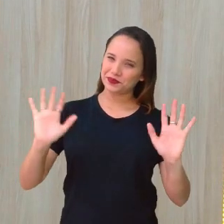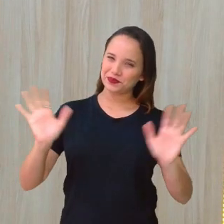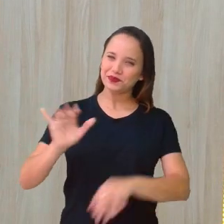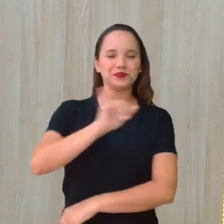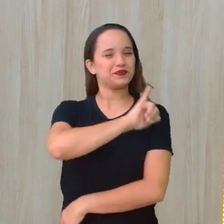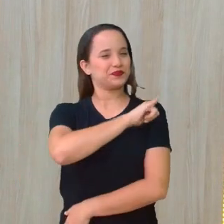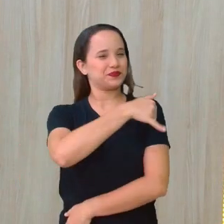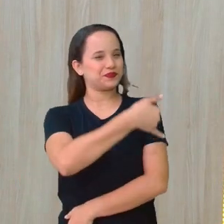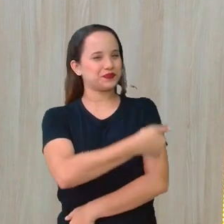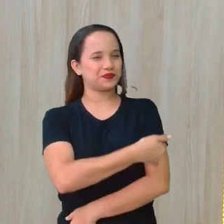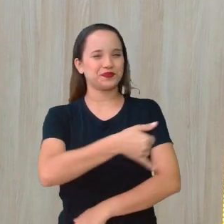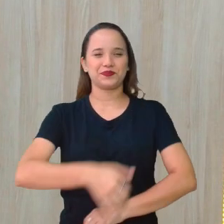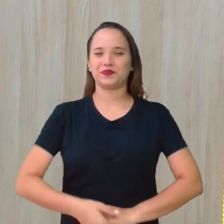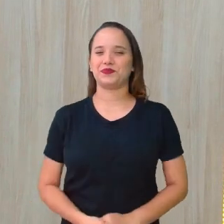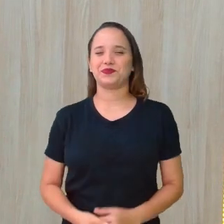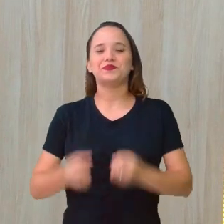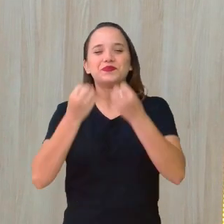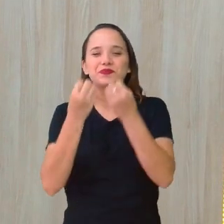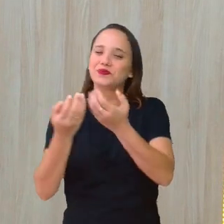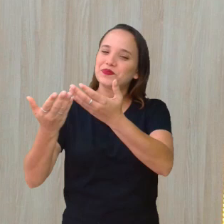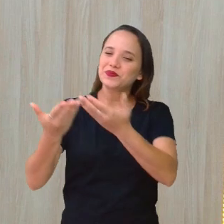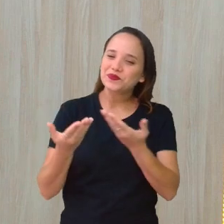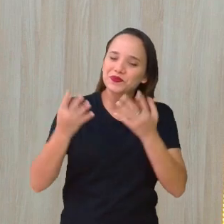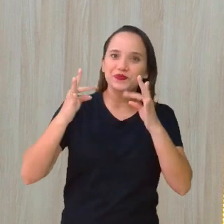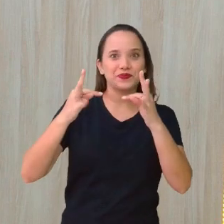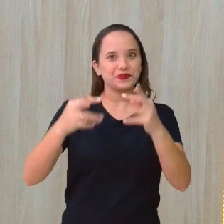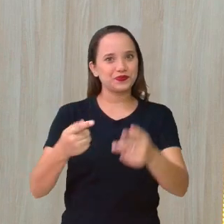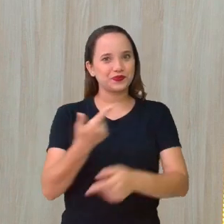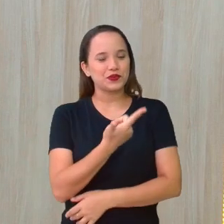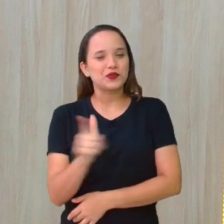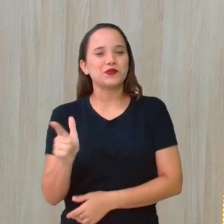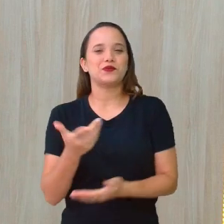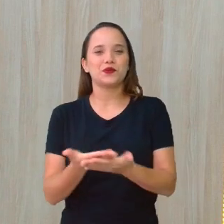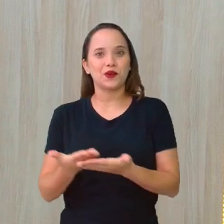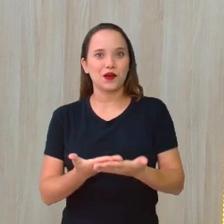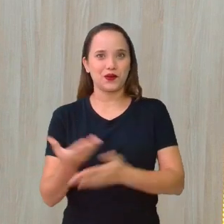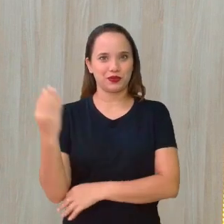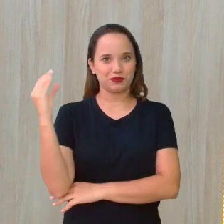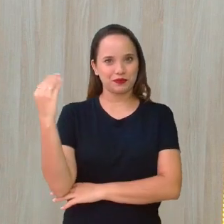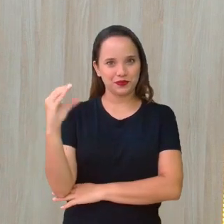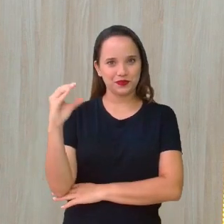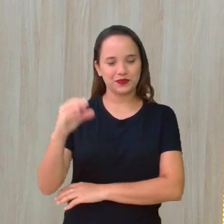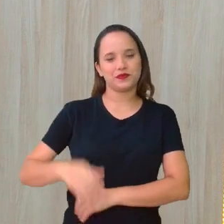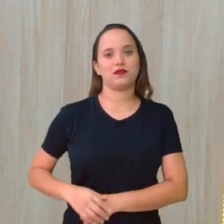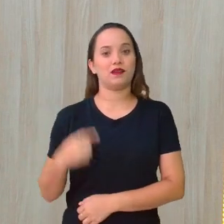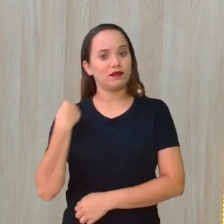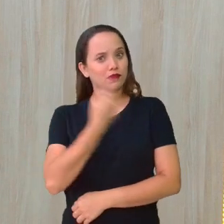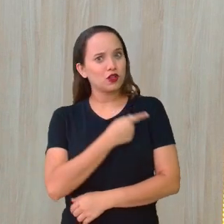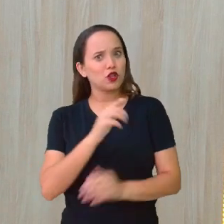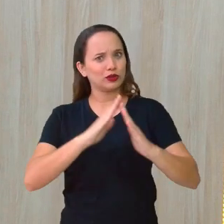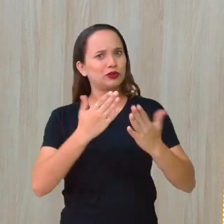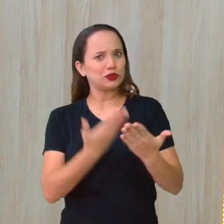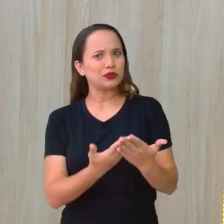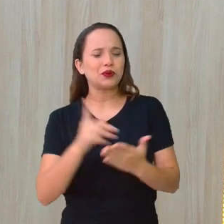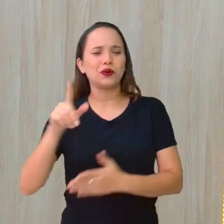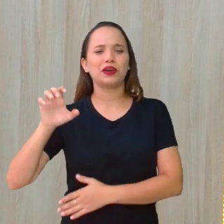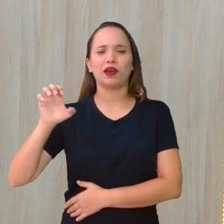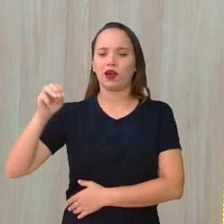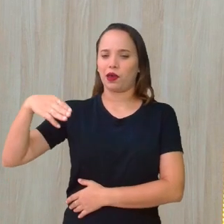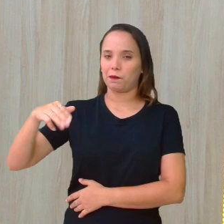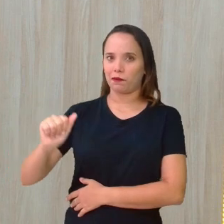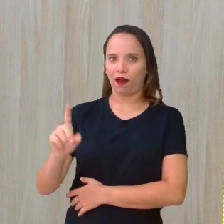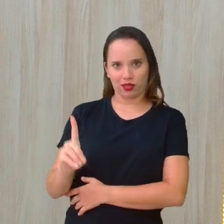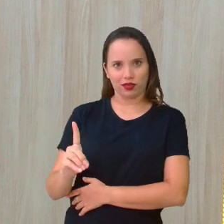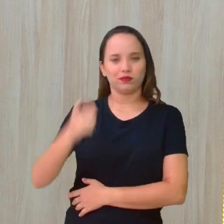Olá, educação de jovens e adultos, sejam todos bem-vindos aqui a mais essa aula de ciências da nossa escola, a Escola Municipal para Aulas